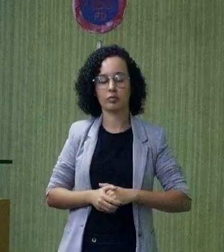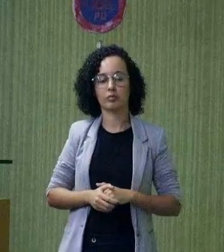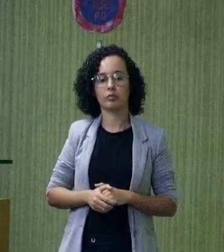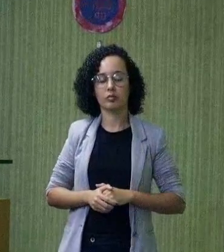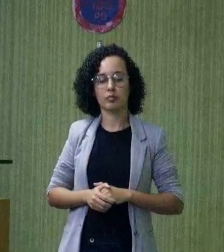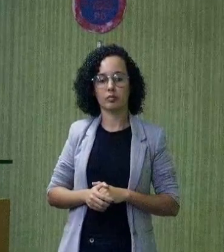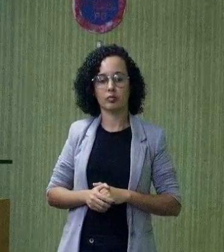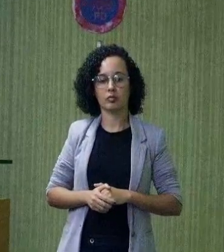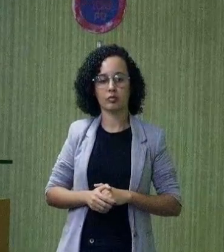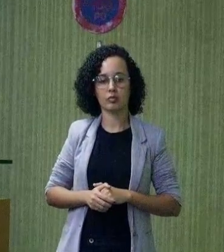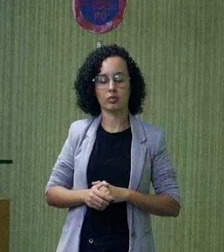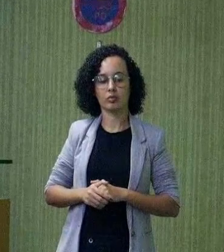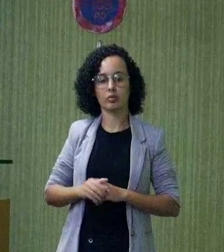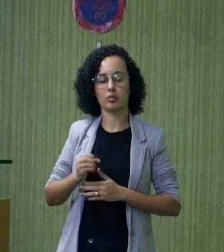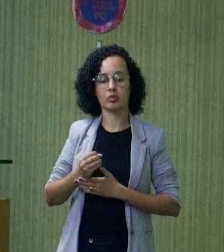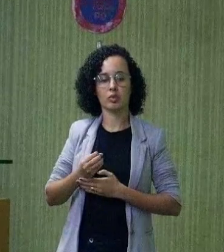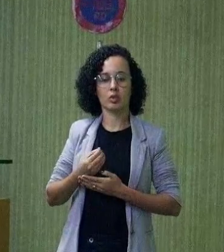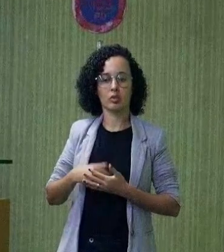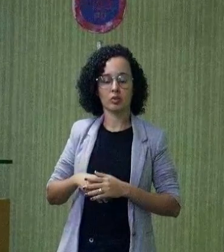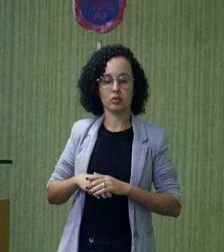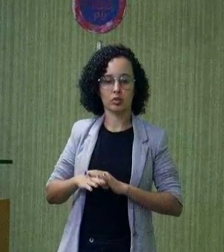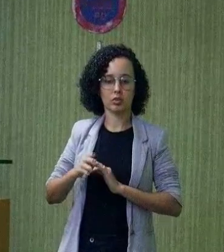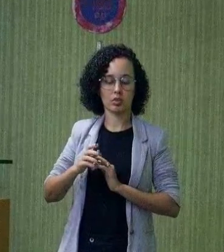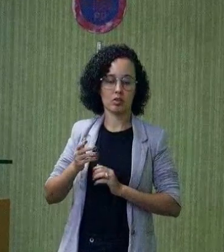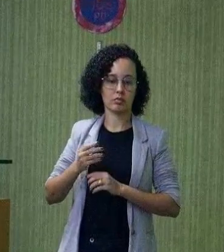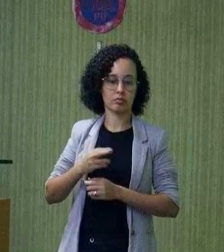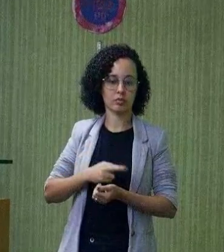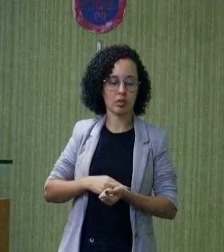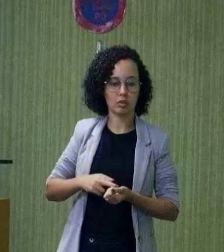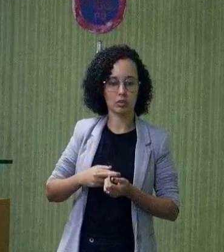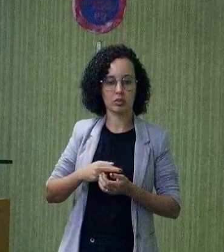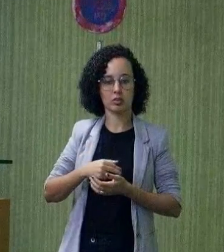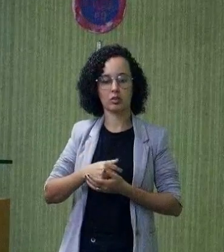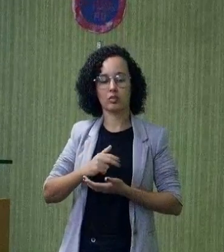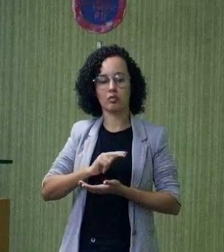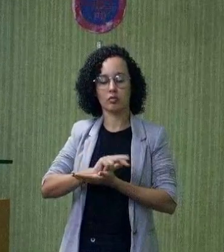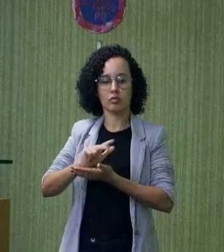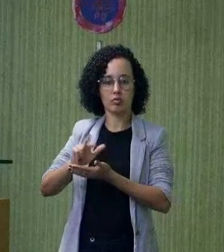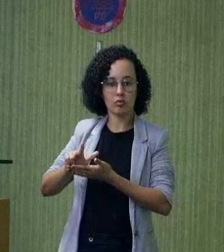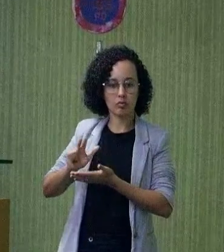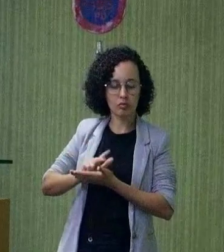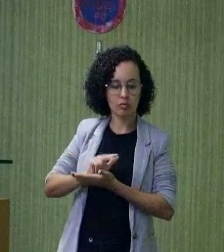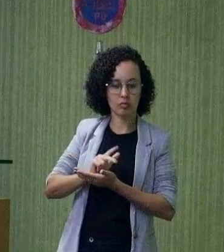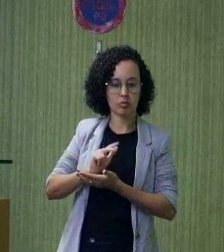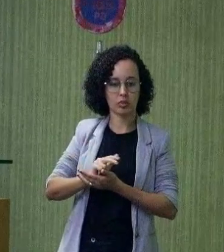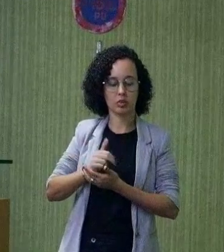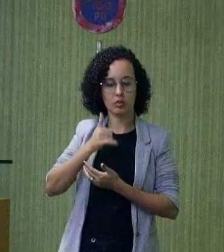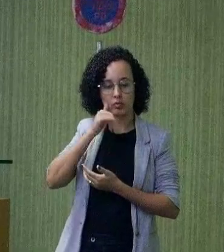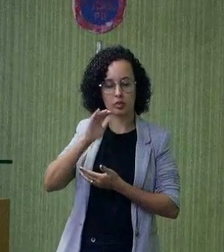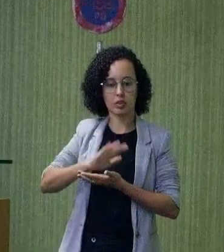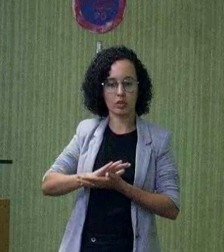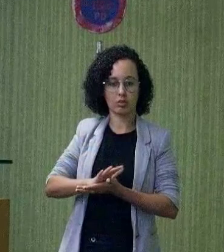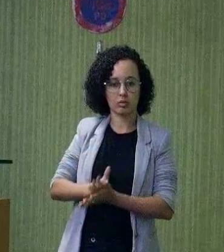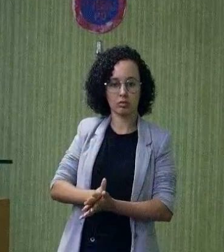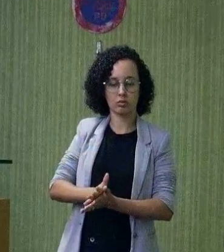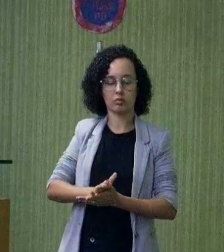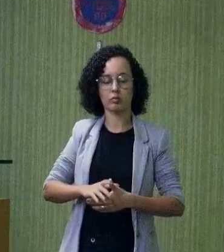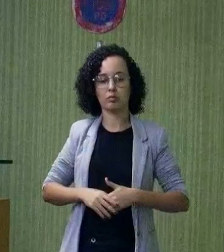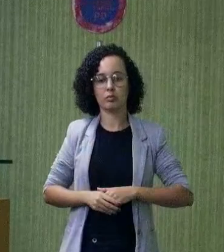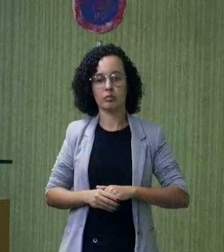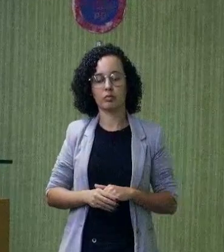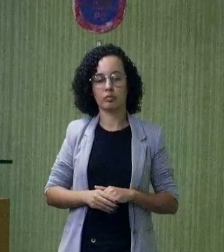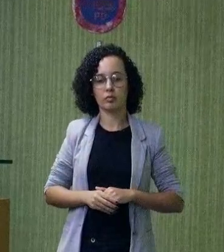origem raça sexo cuidade e de forma e e e de formas de discriminação e de todas as formas de discriminação